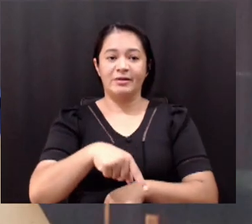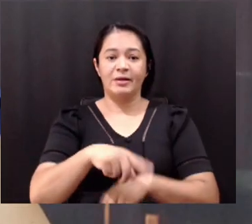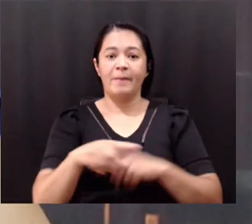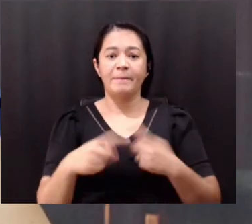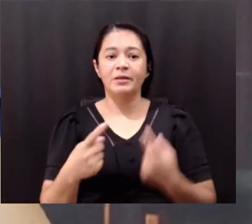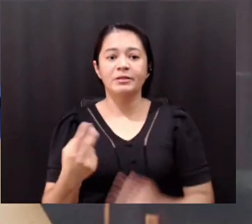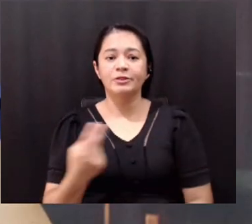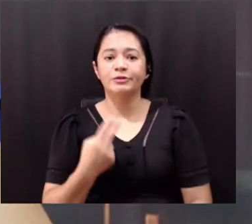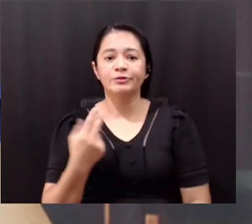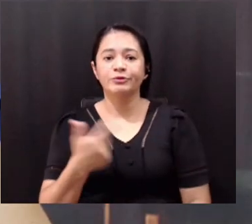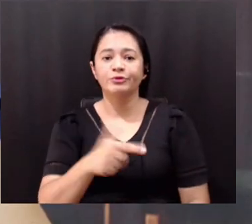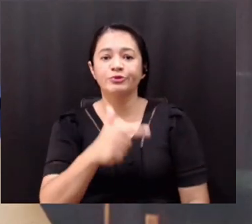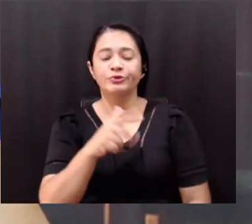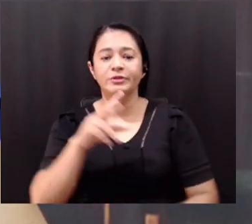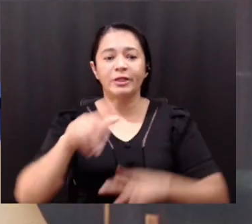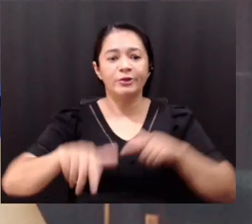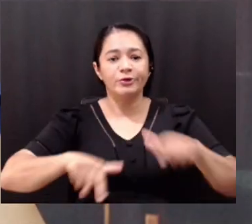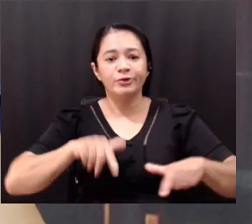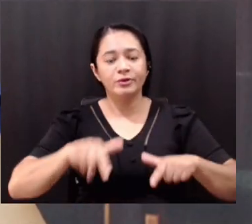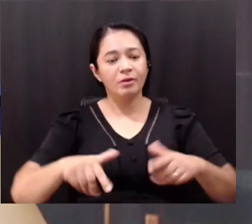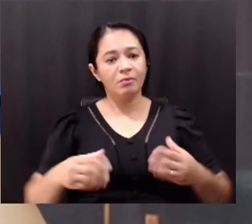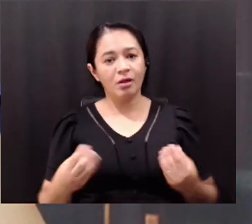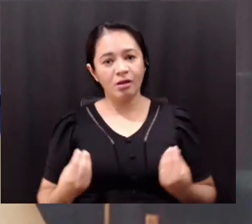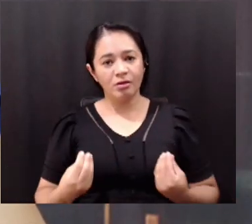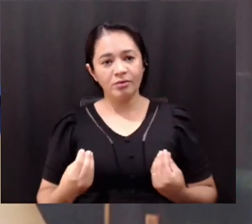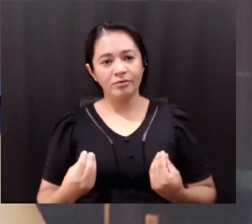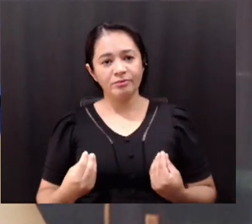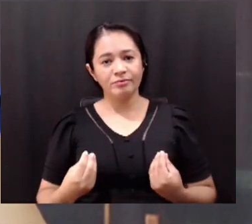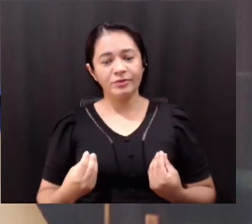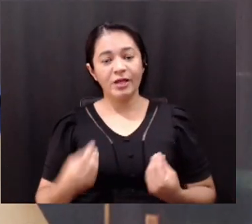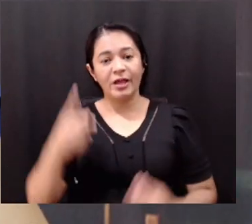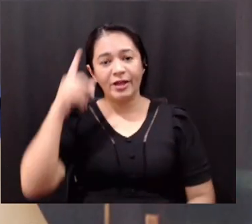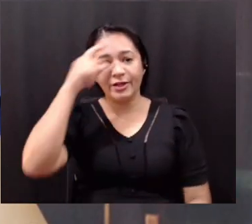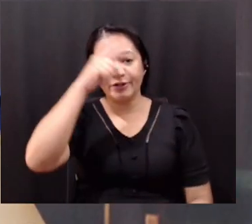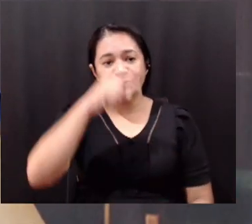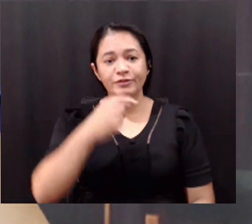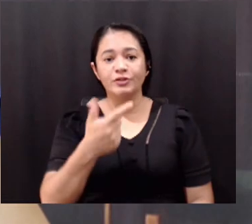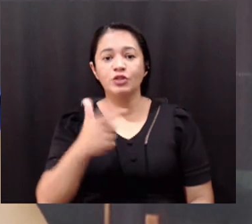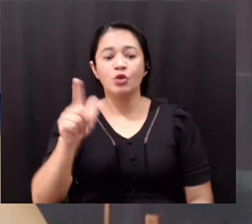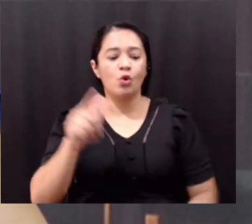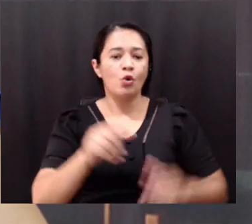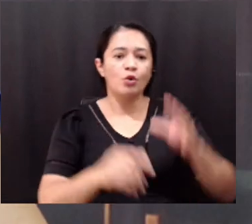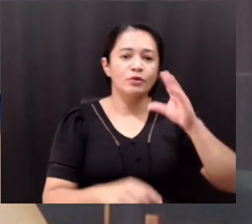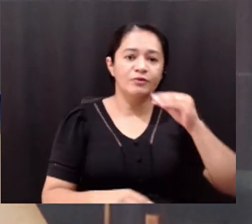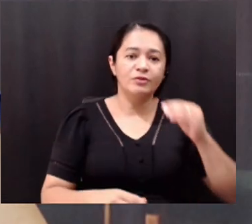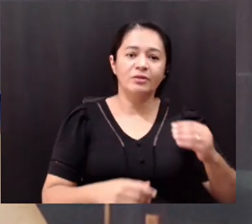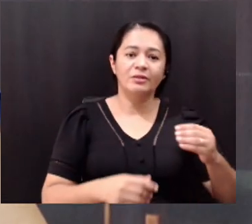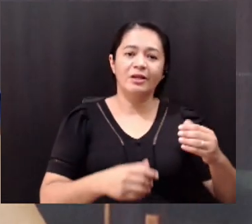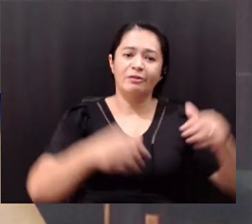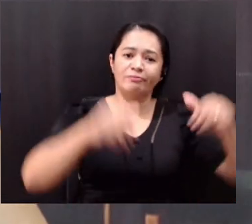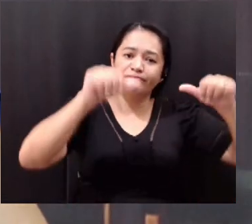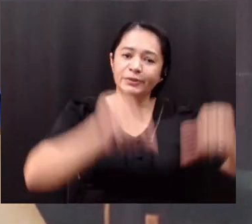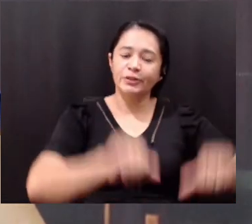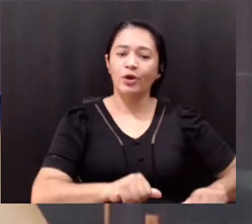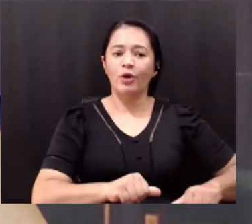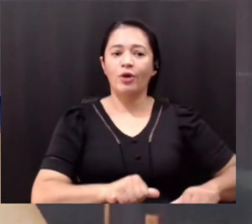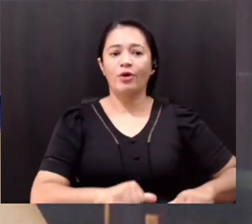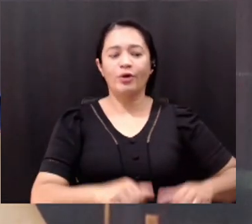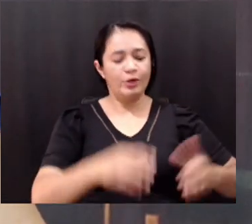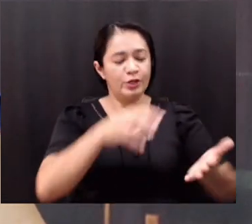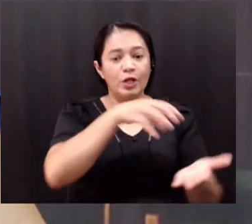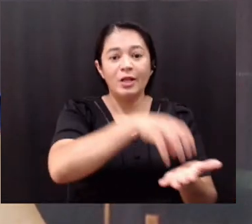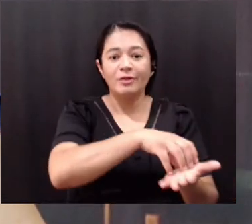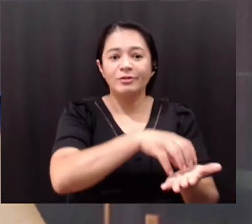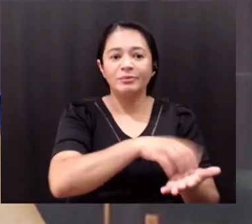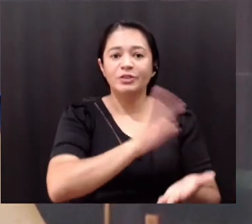trabalho disponível. Então, acaba sobrecarregando os demais colegas. Então, vai piorar a situação daquele departamento onde já foi identificado